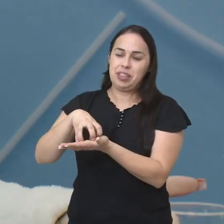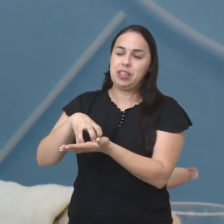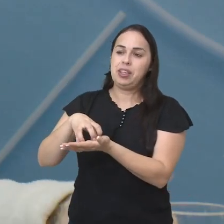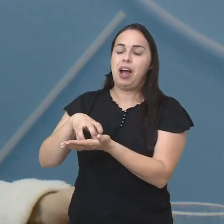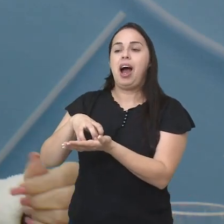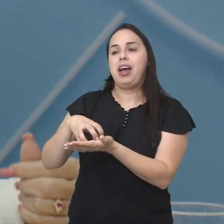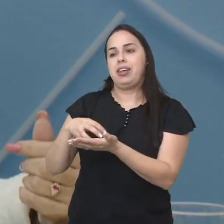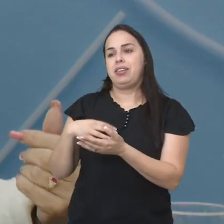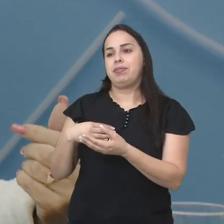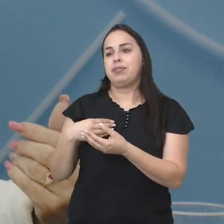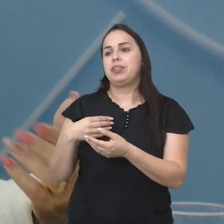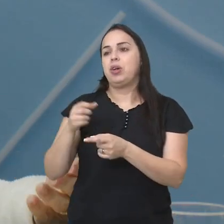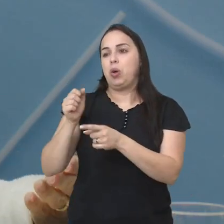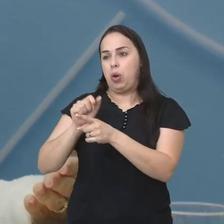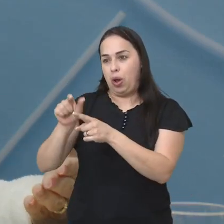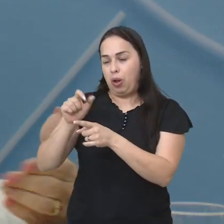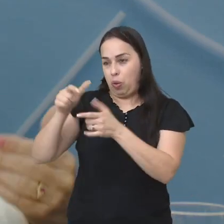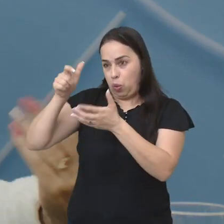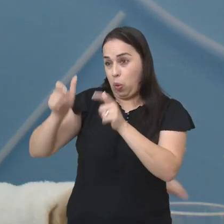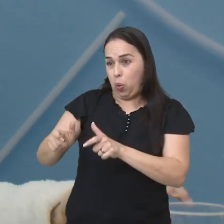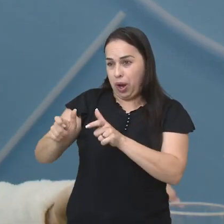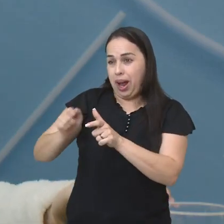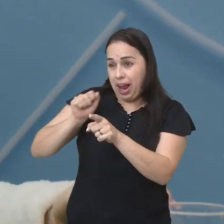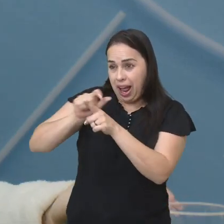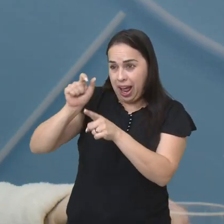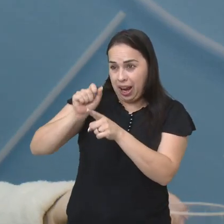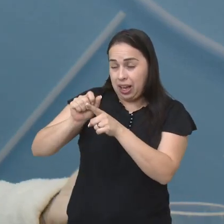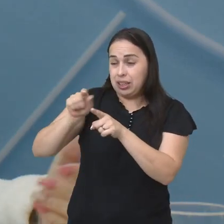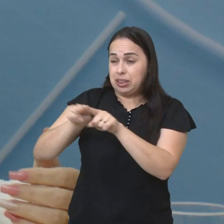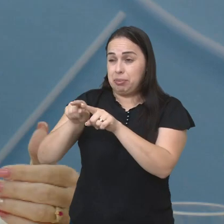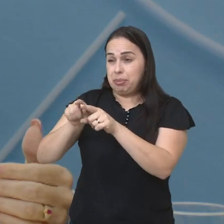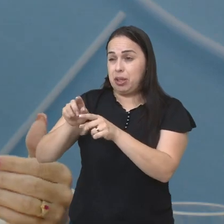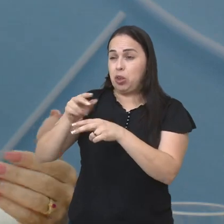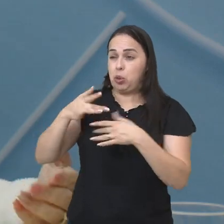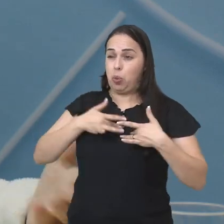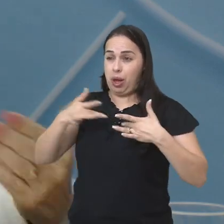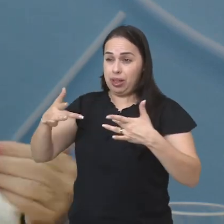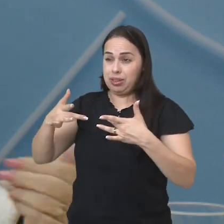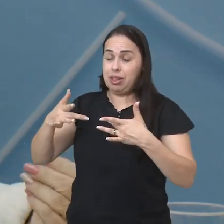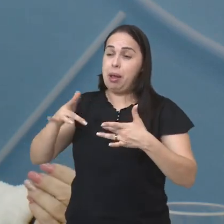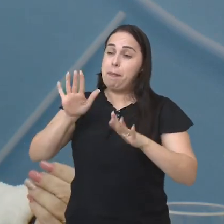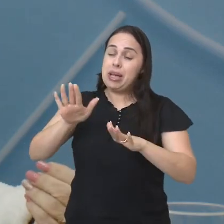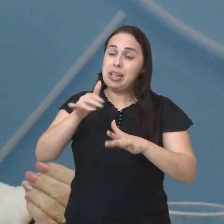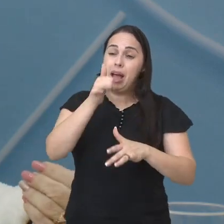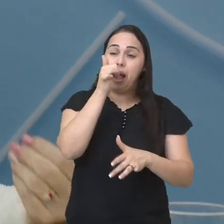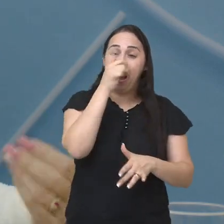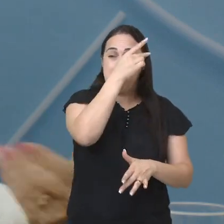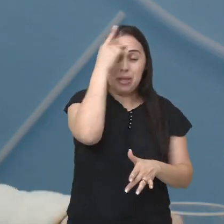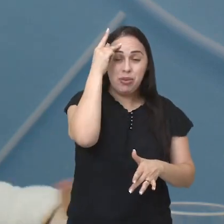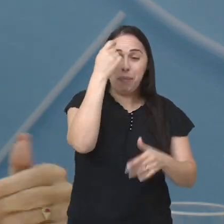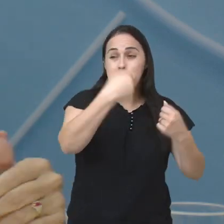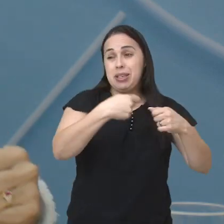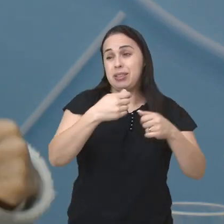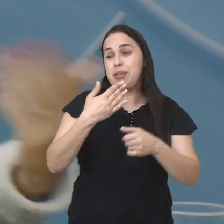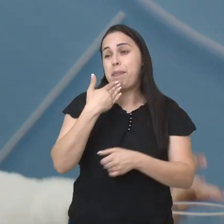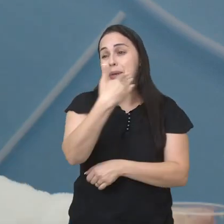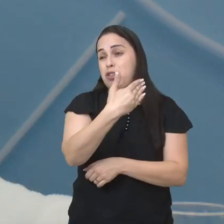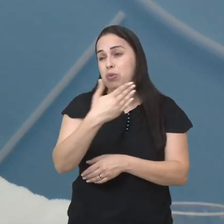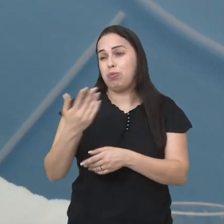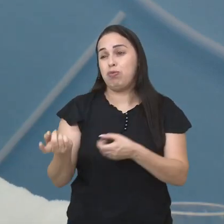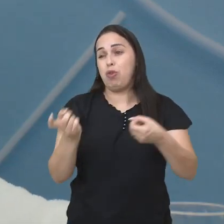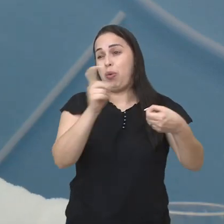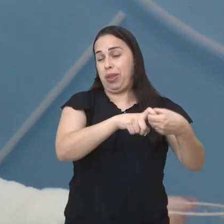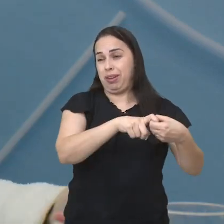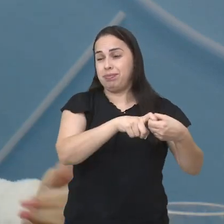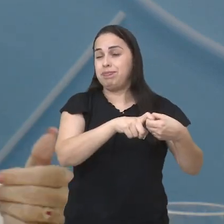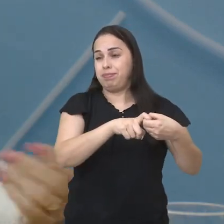entregar o local, porque era um local doado, só que a pessoa também precisou do local porque ela precisava se